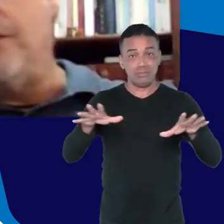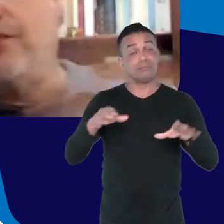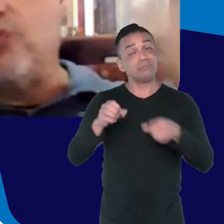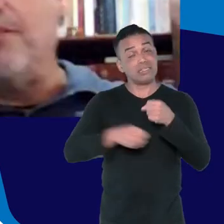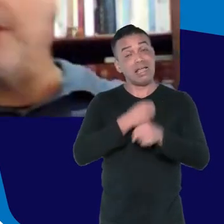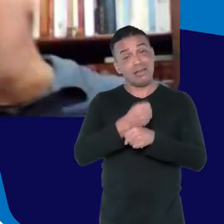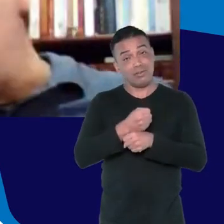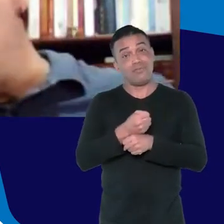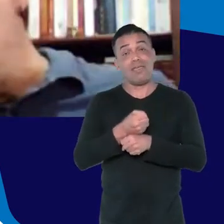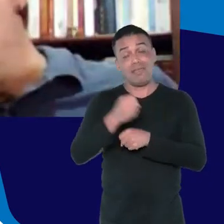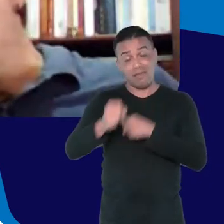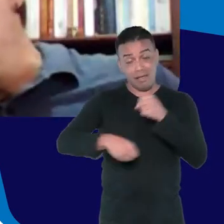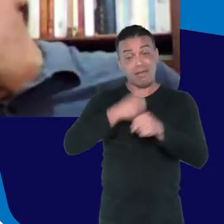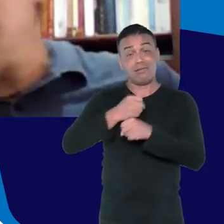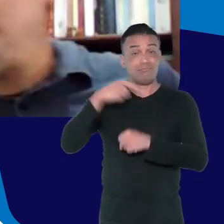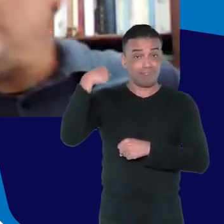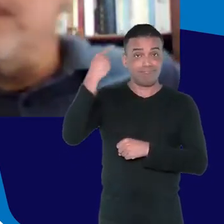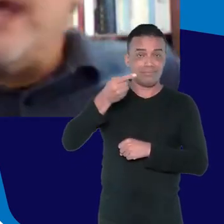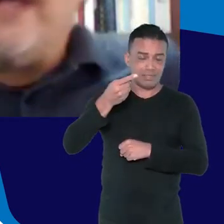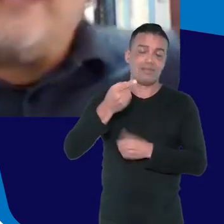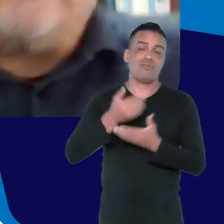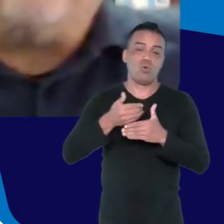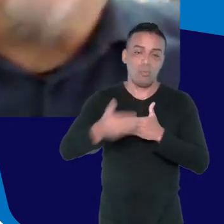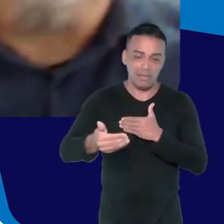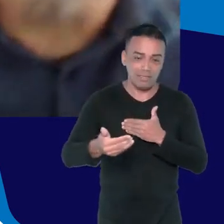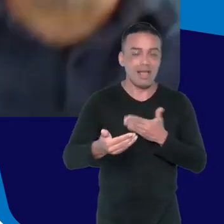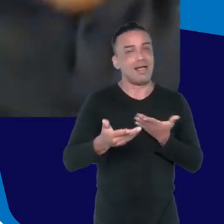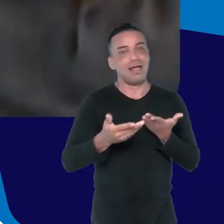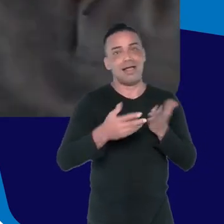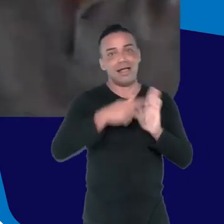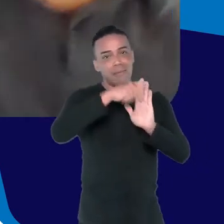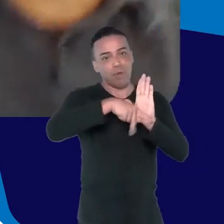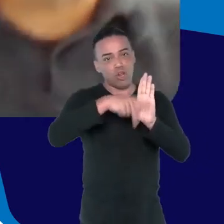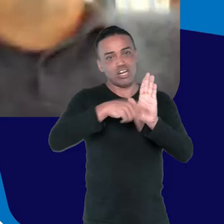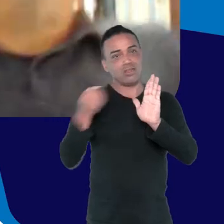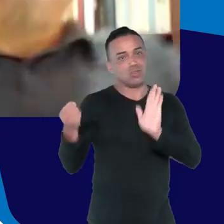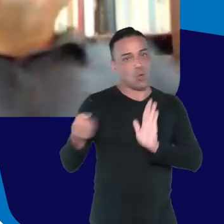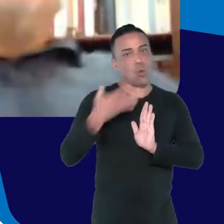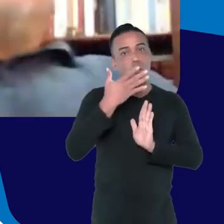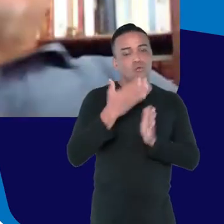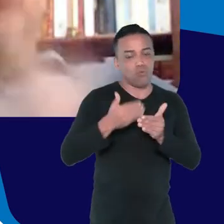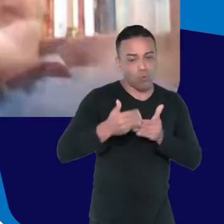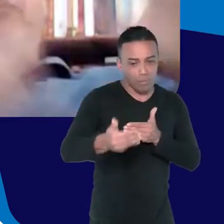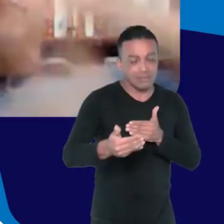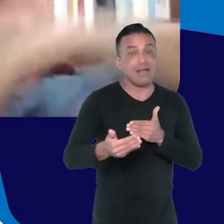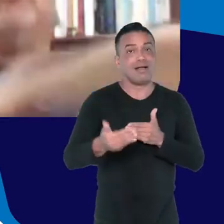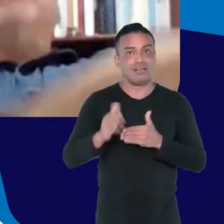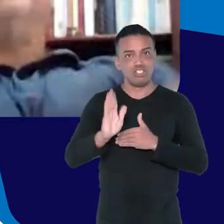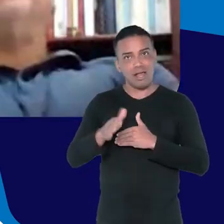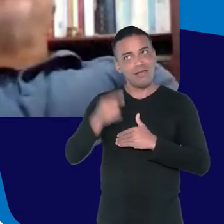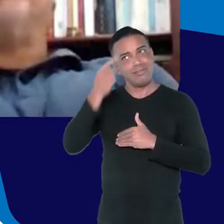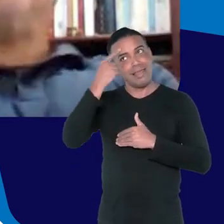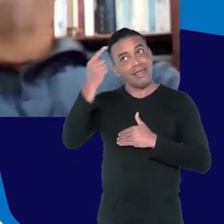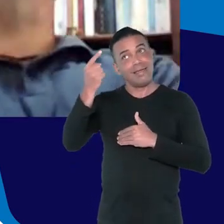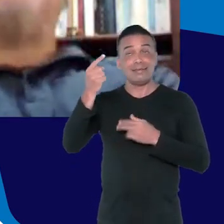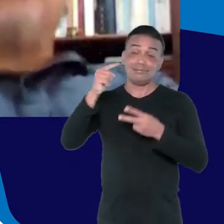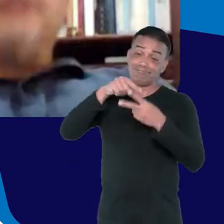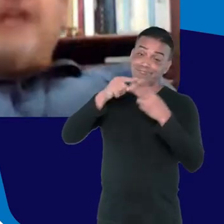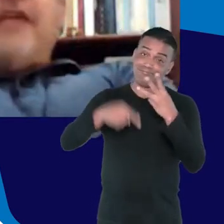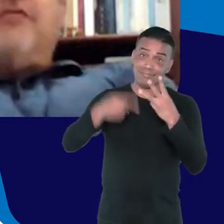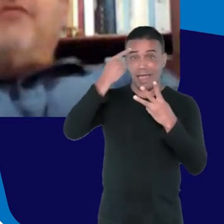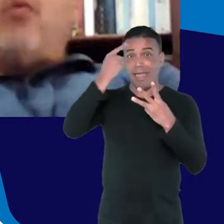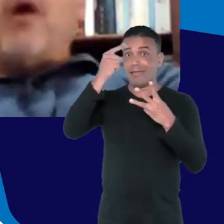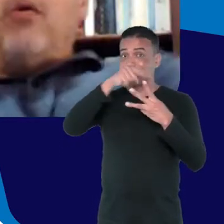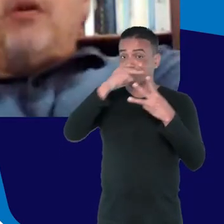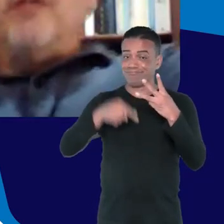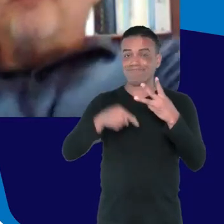vem, eu vou começar a rascunhar, a fazer um outro trabalho, né? Já tenho, como te disse, umas 2, 3 ideias,